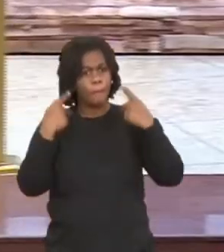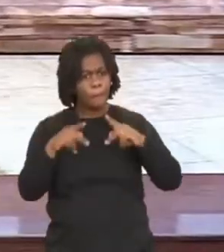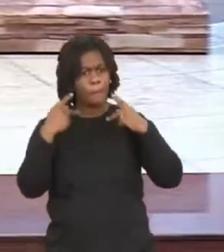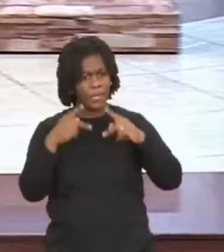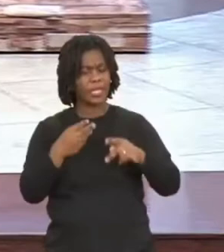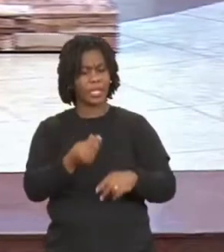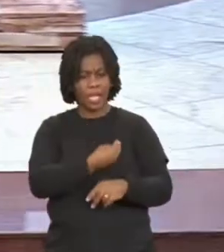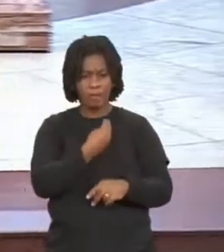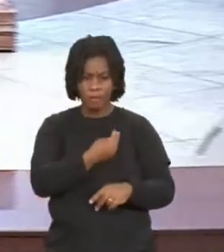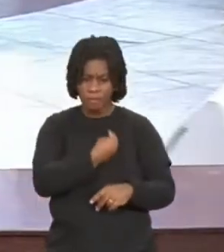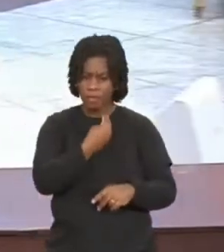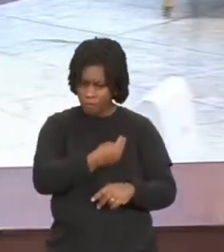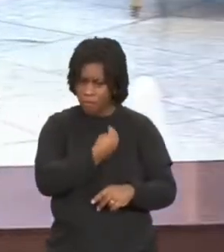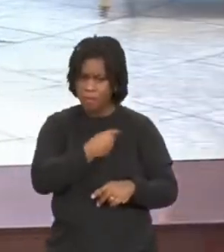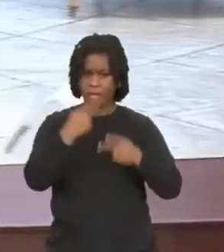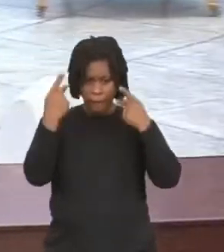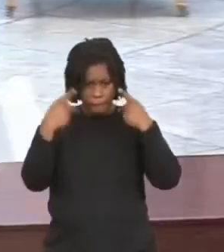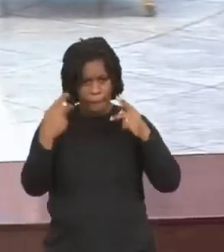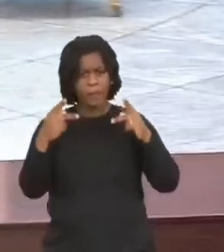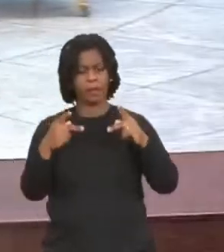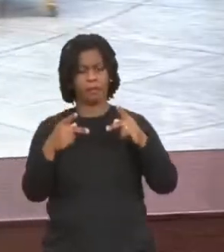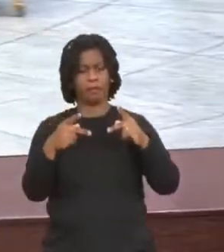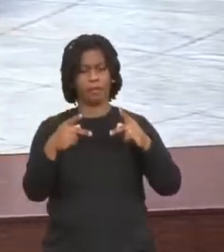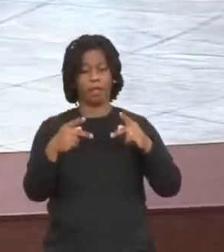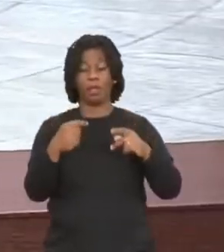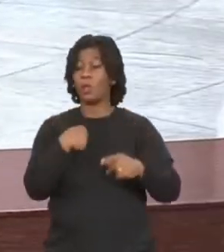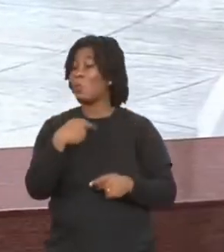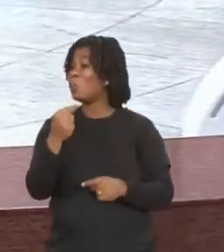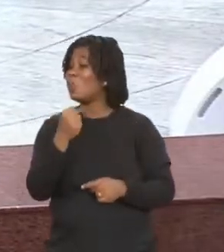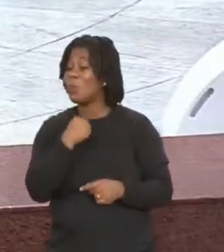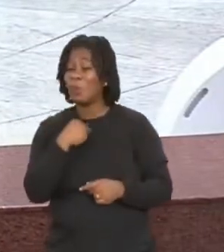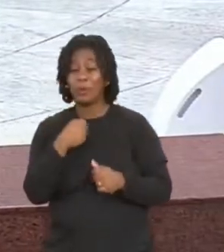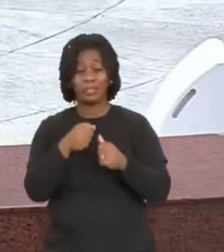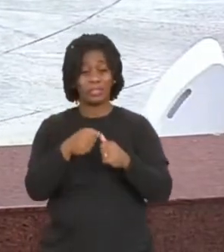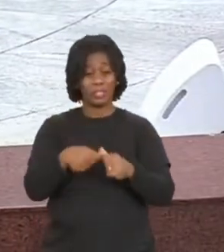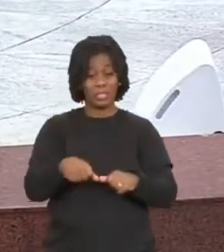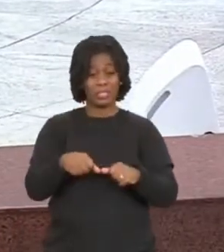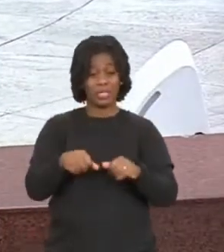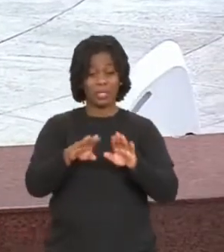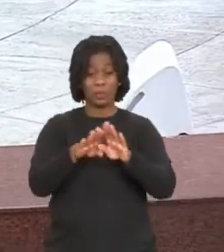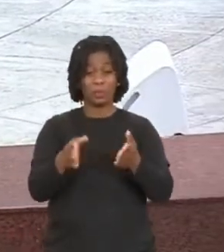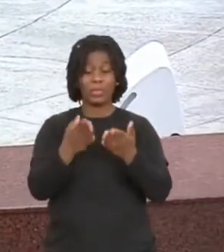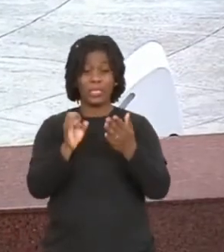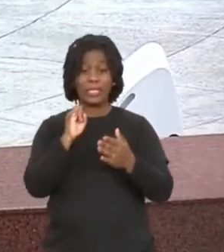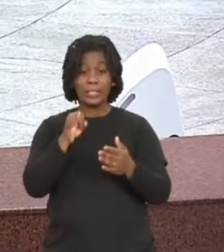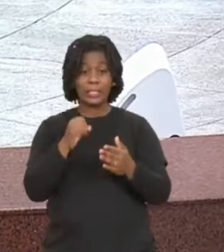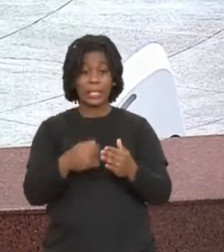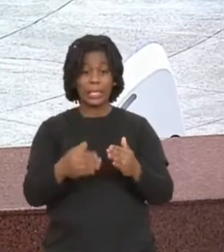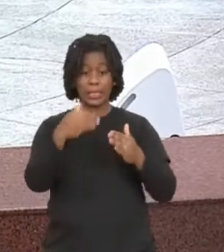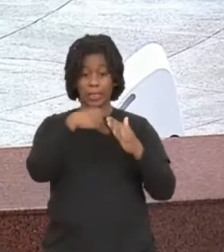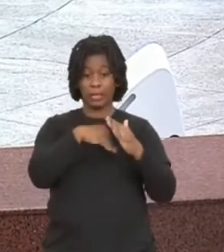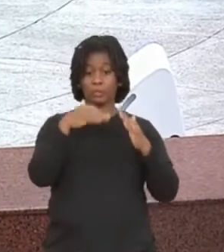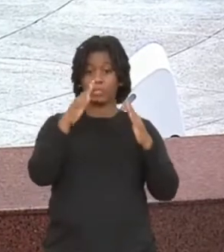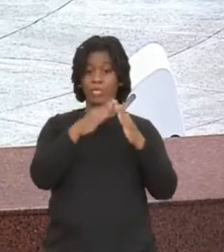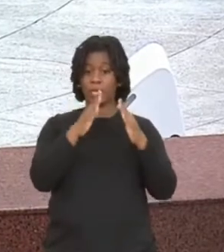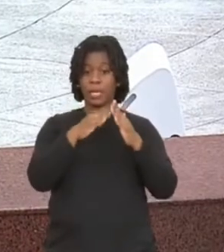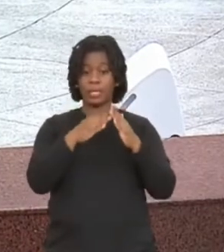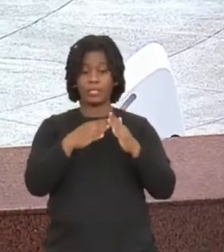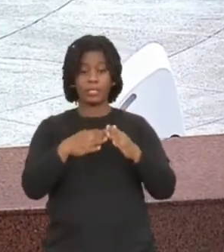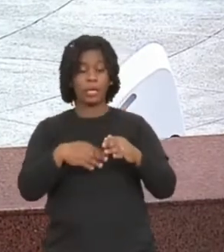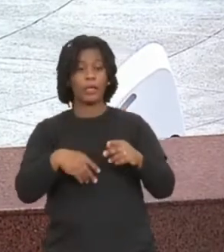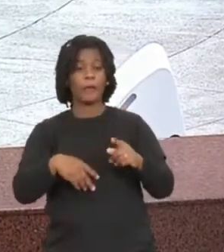pregar. Eu não posso estar aqui no altar se dentro de casa eu bato na minha esposa, se dentro de